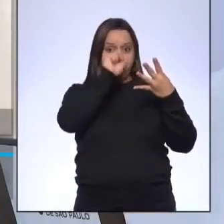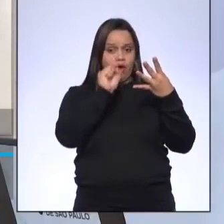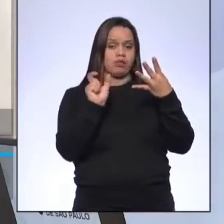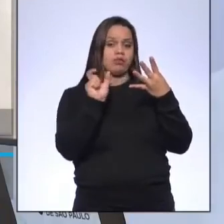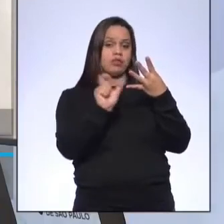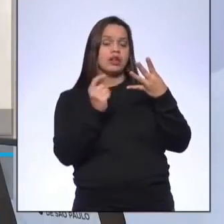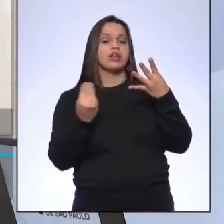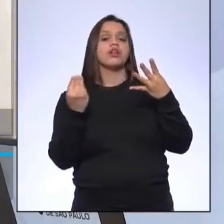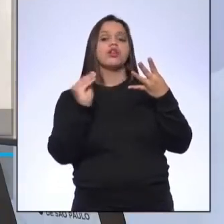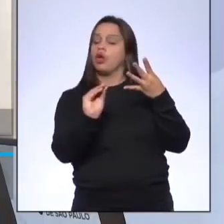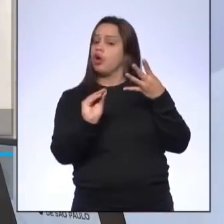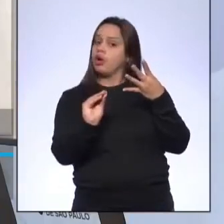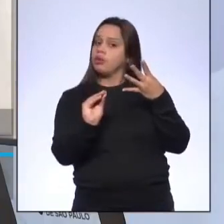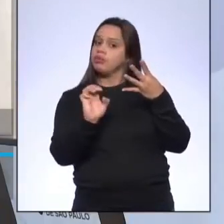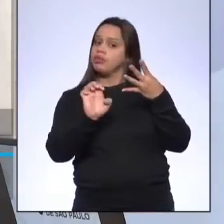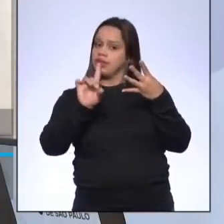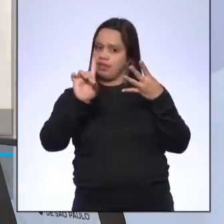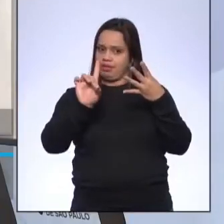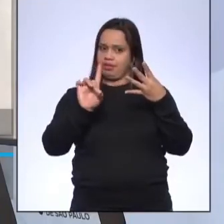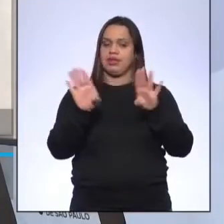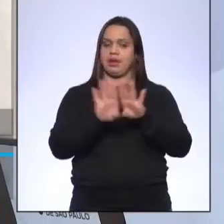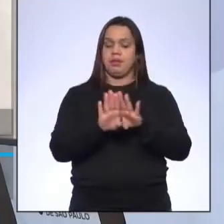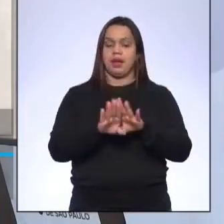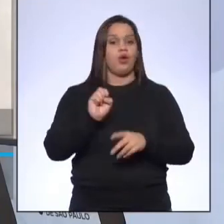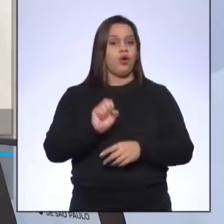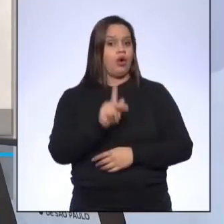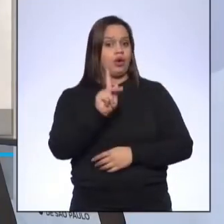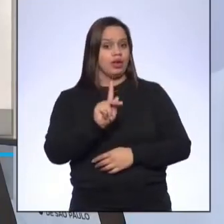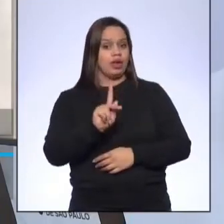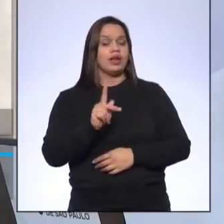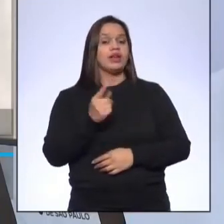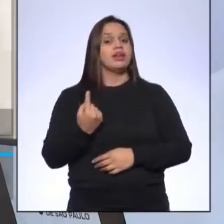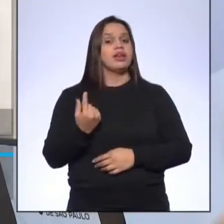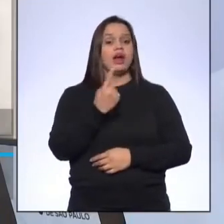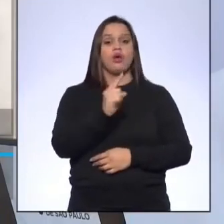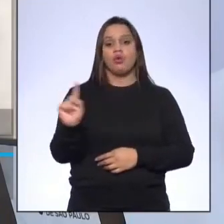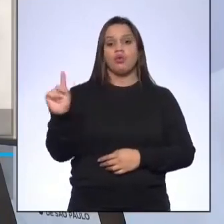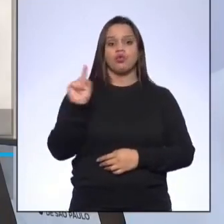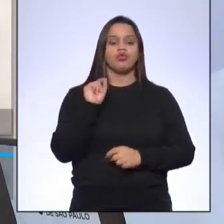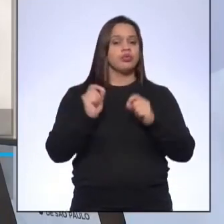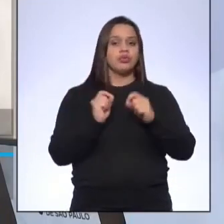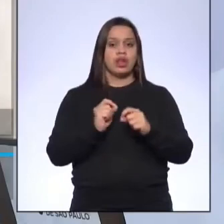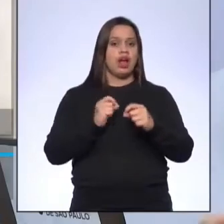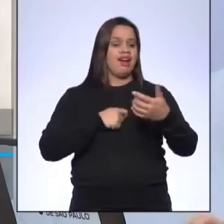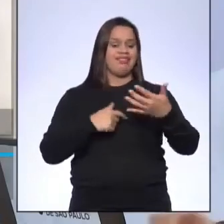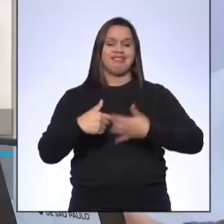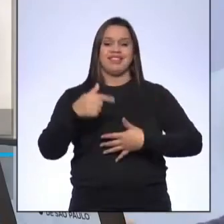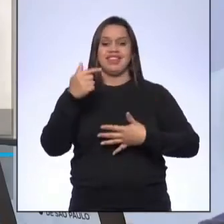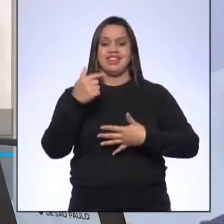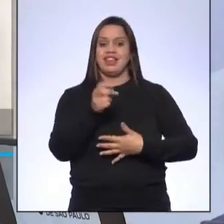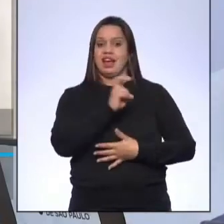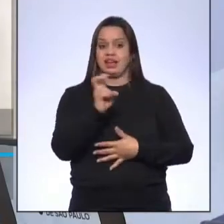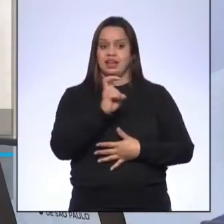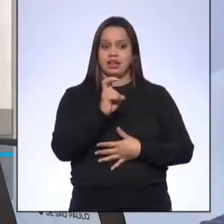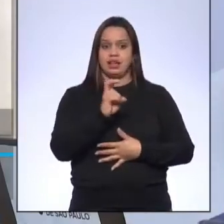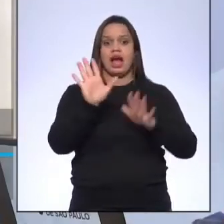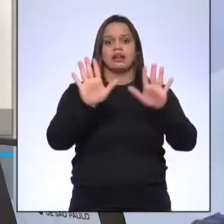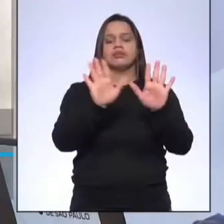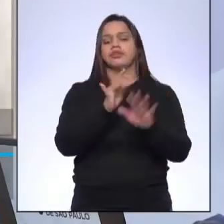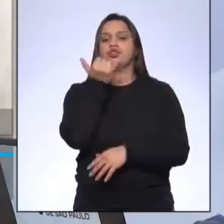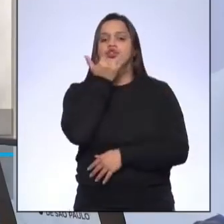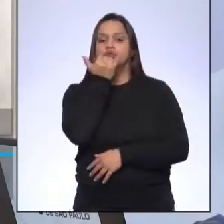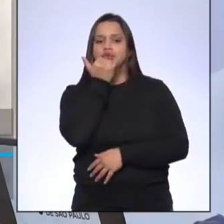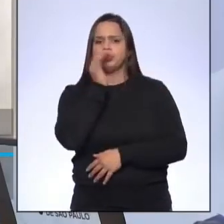acrescento ED, ok? E que depois a última não se encaixou em nenhuma. Desculpa,